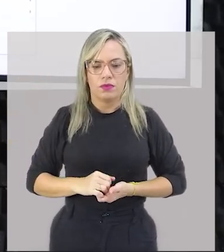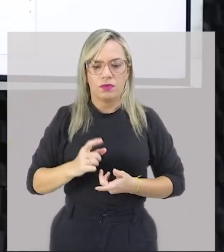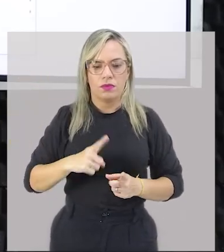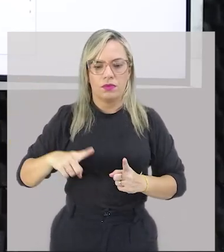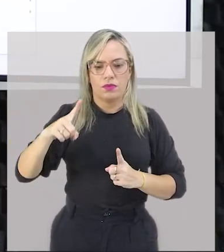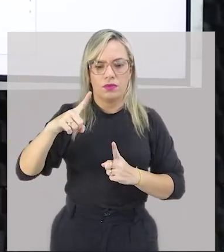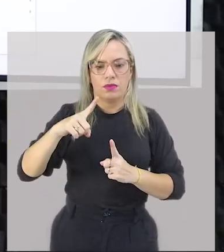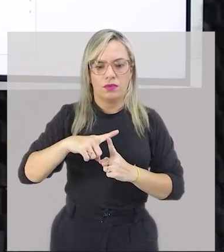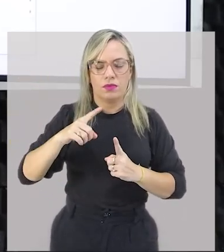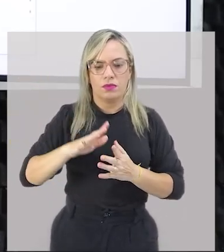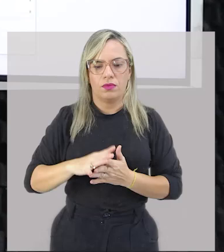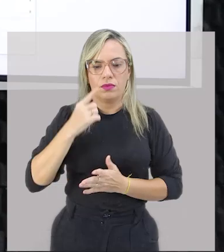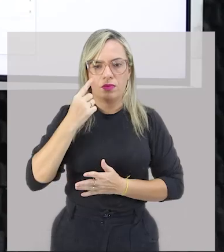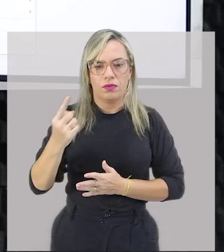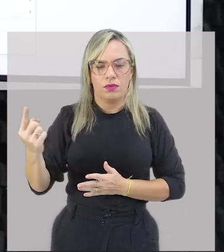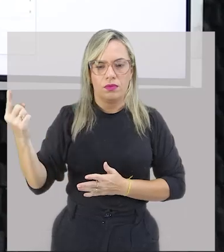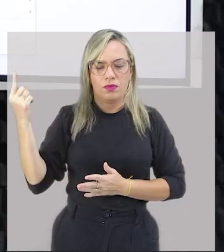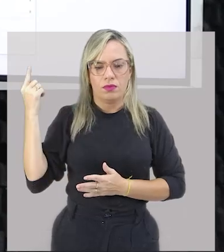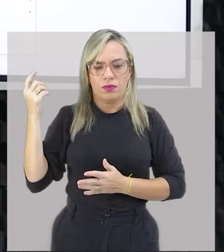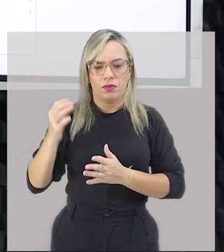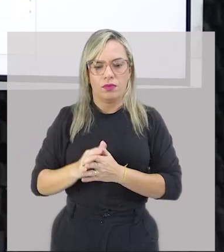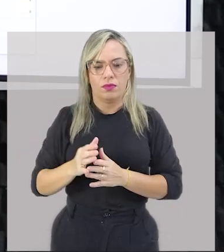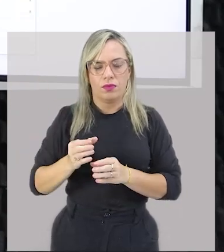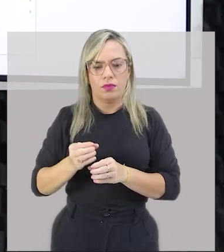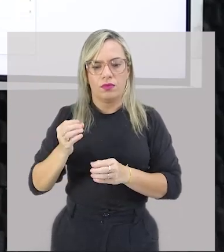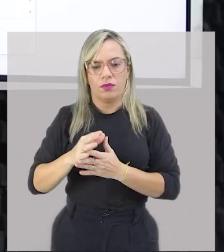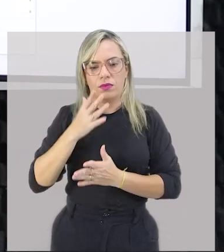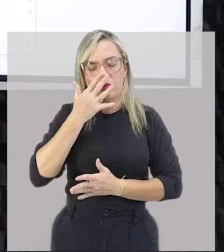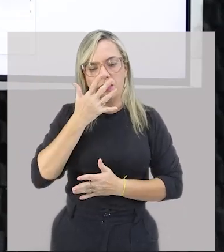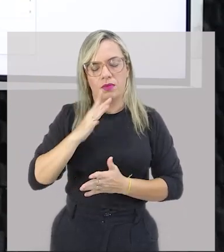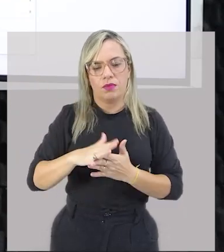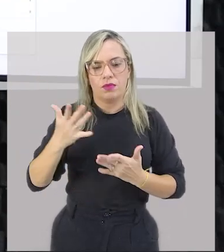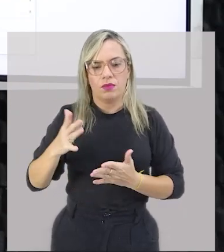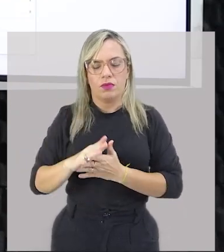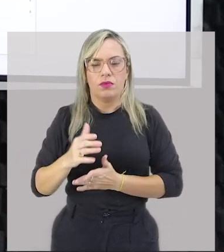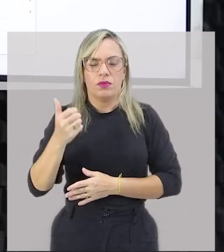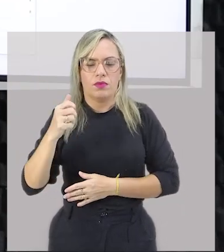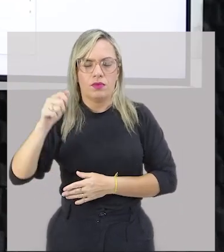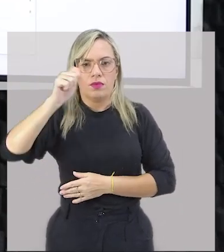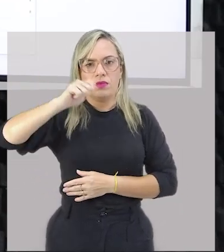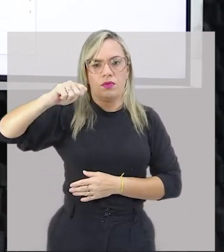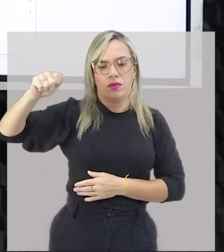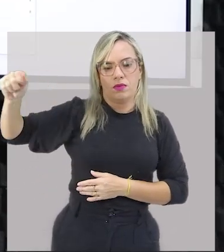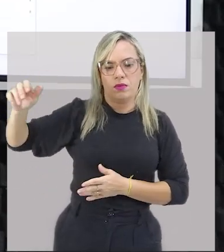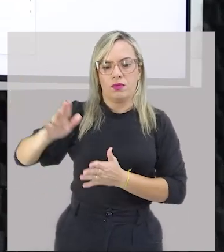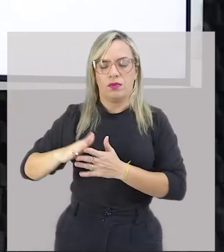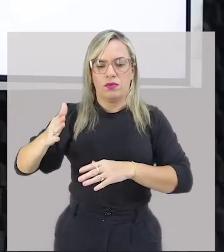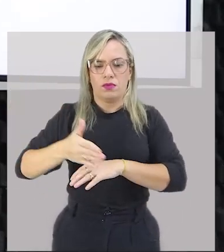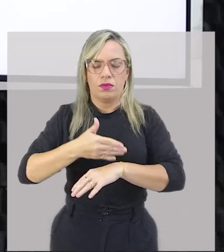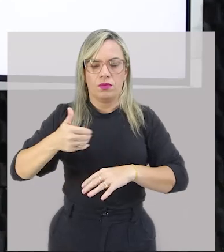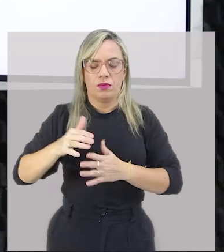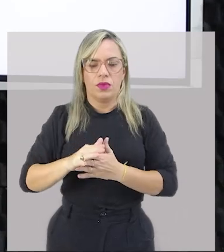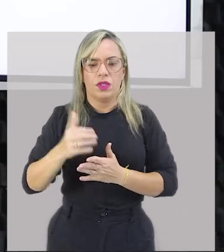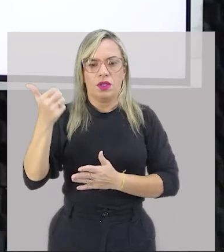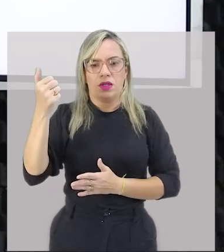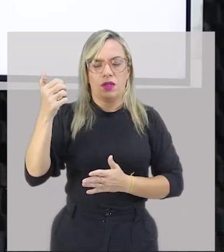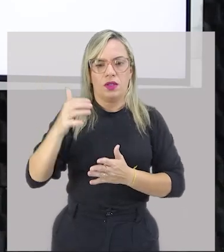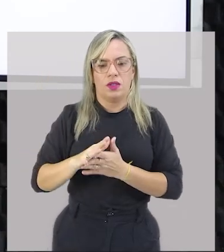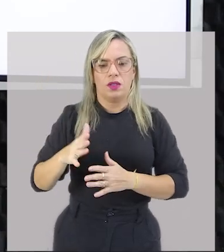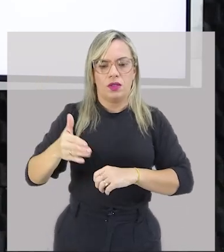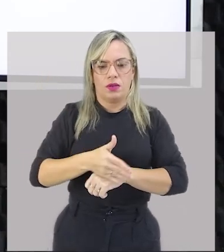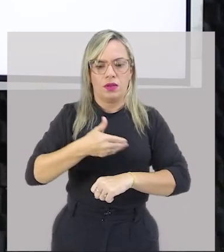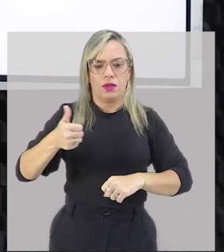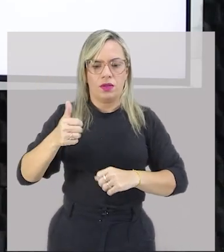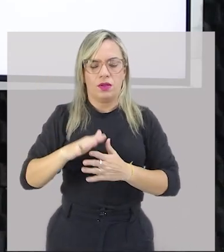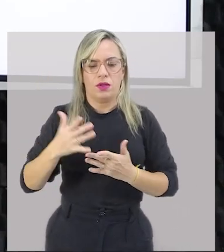tipo esse pincel, né? Você pega uma caneta, mas com a caneta é melhor, o pincel não dá para perceber muito não. Com